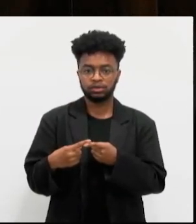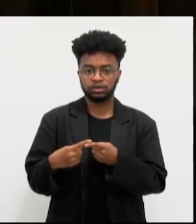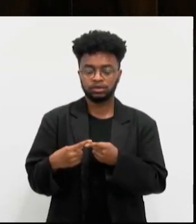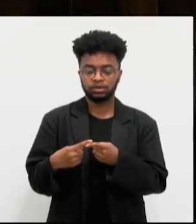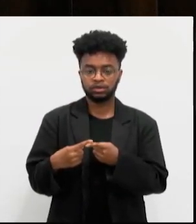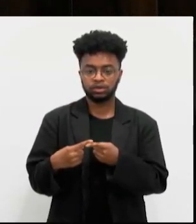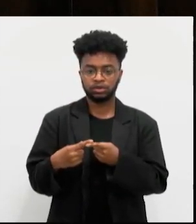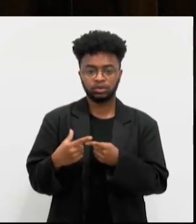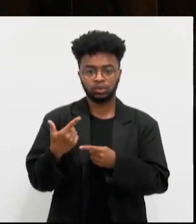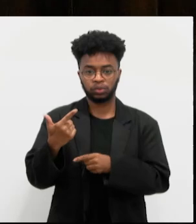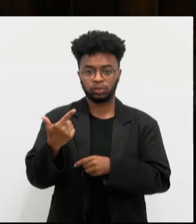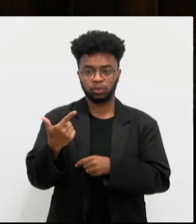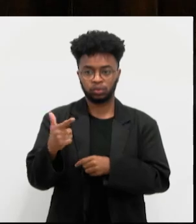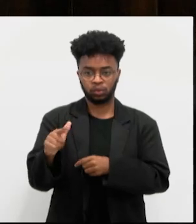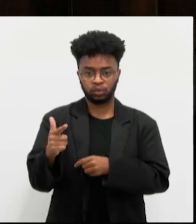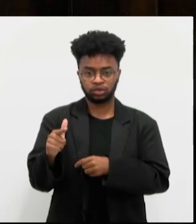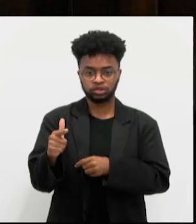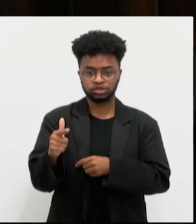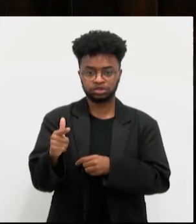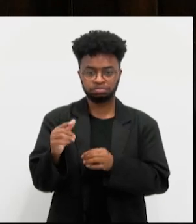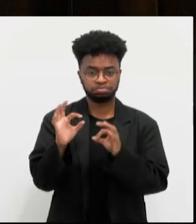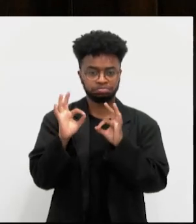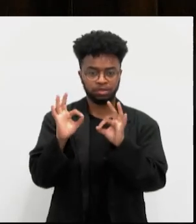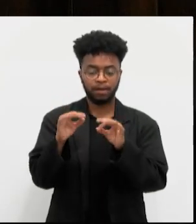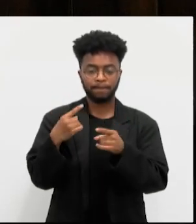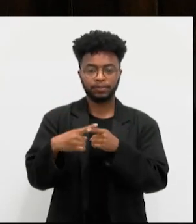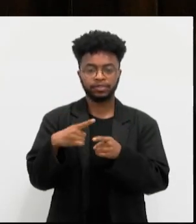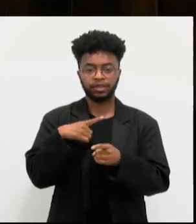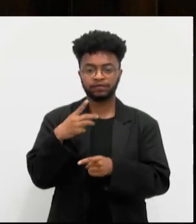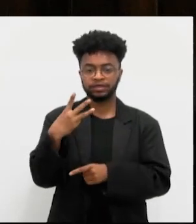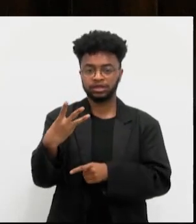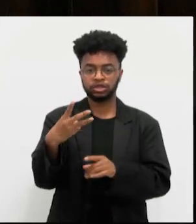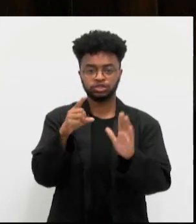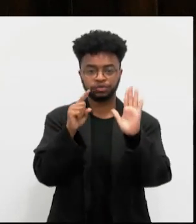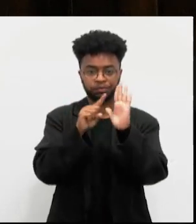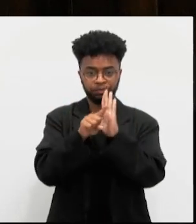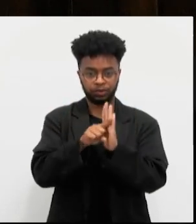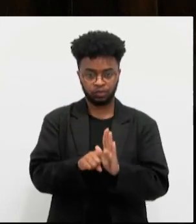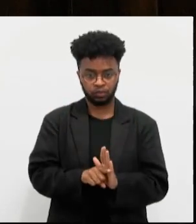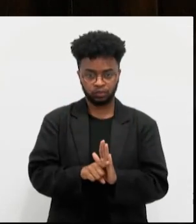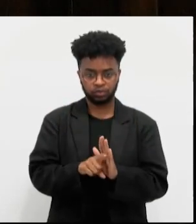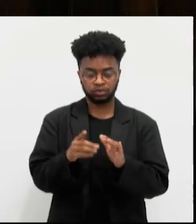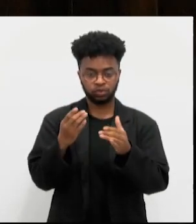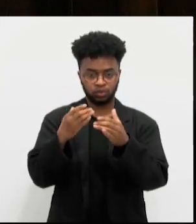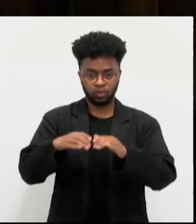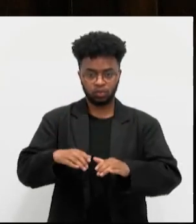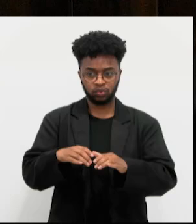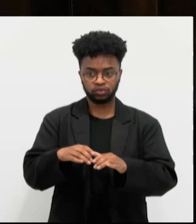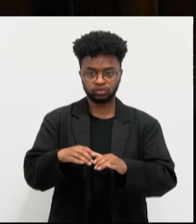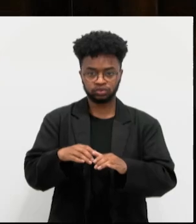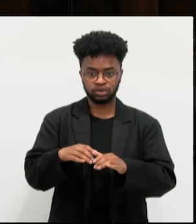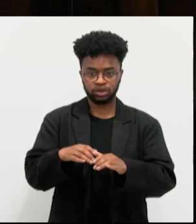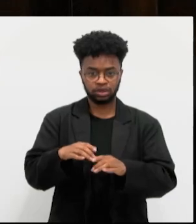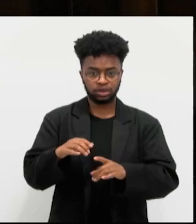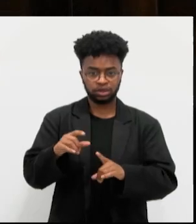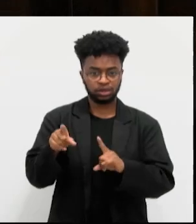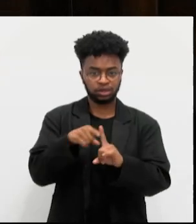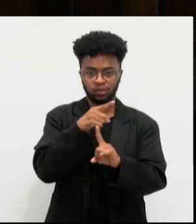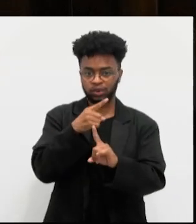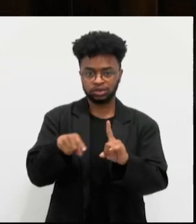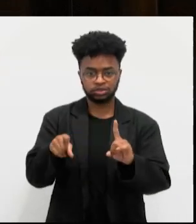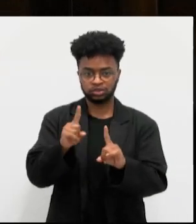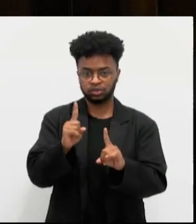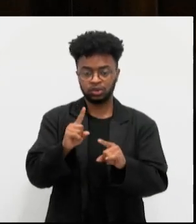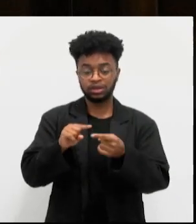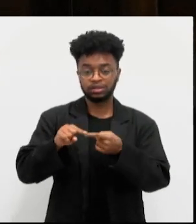êxito, porque 3 questões do concurso não tinham sido anuladas. Depois